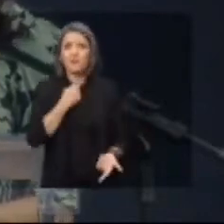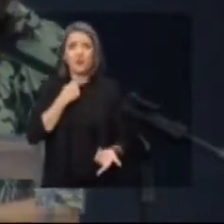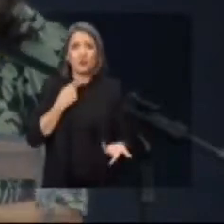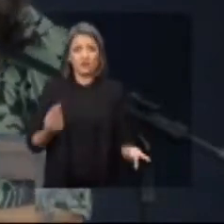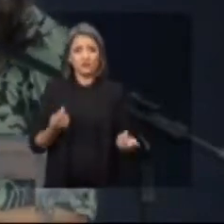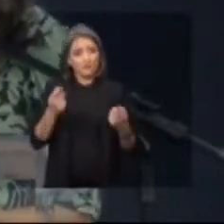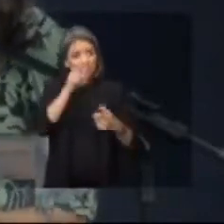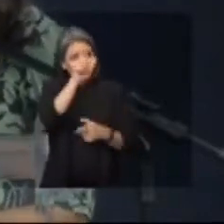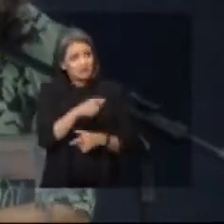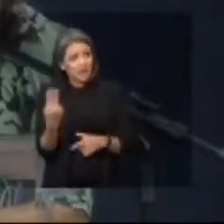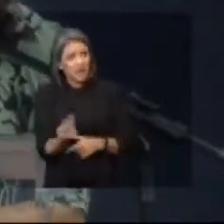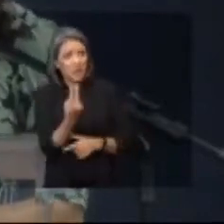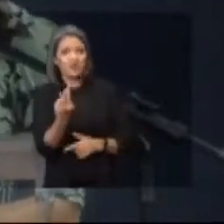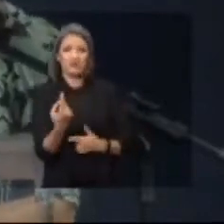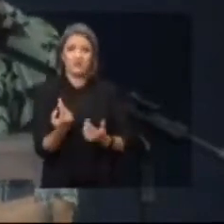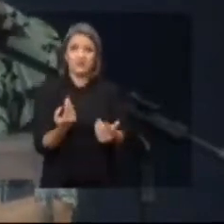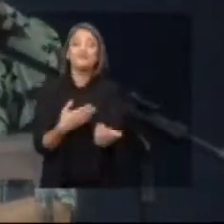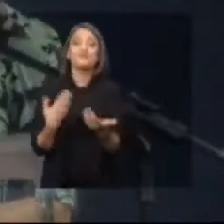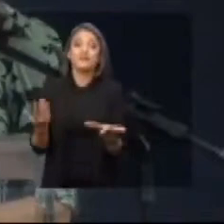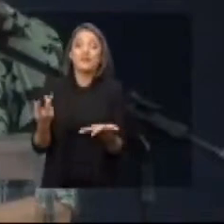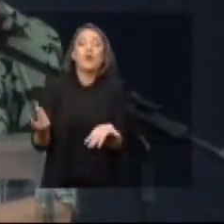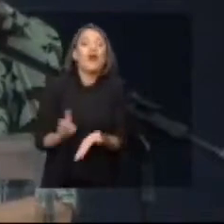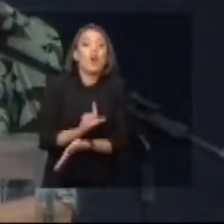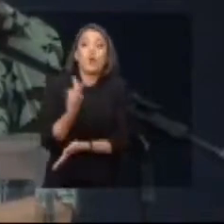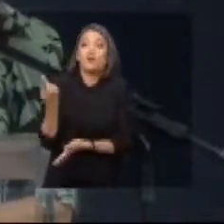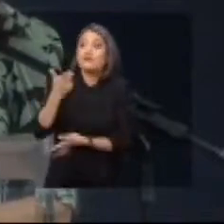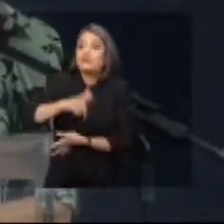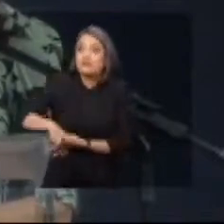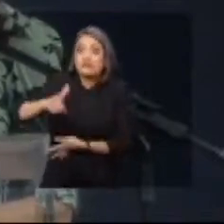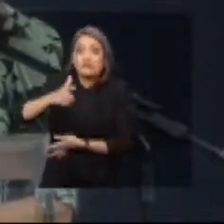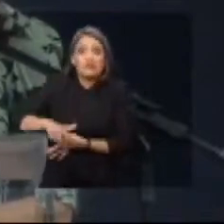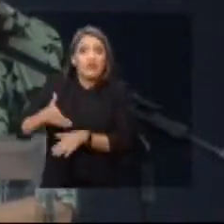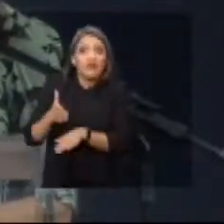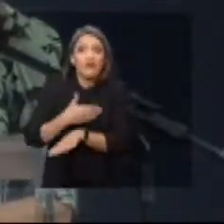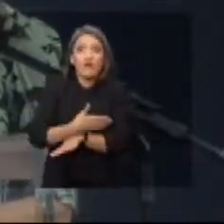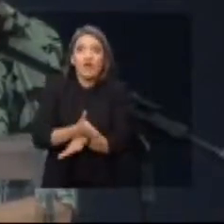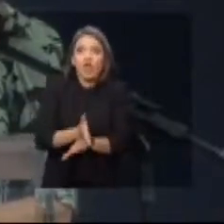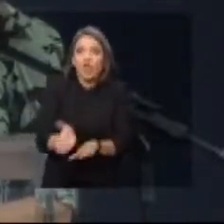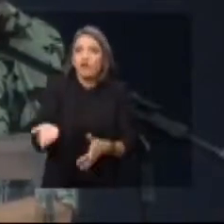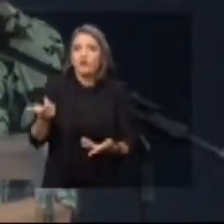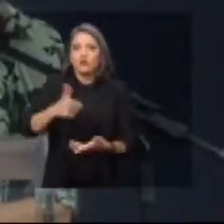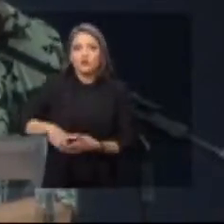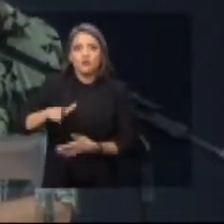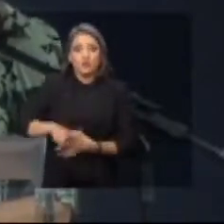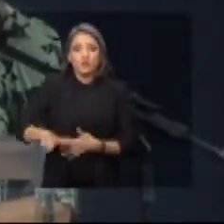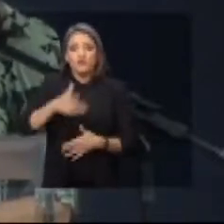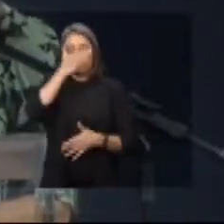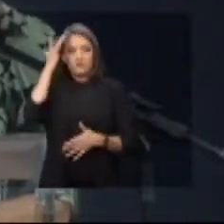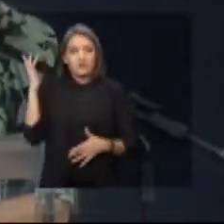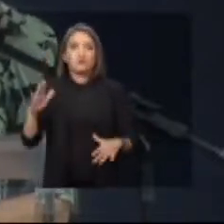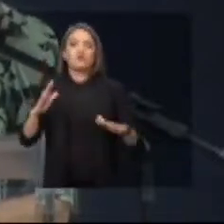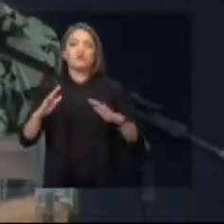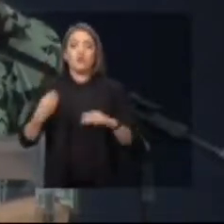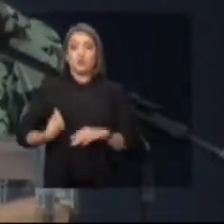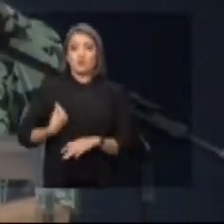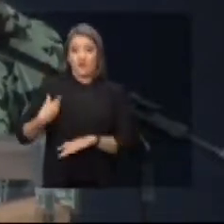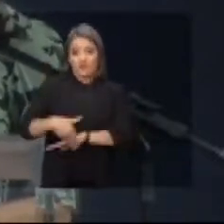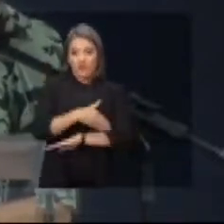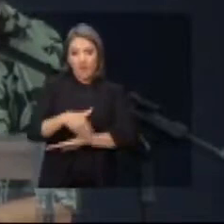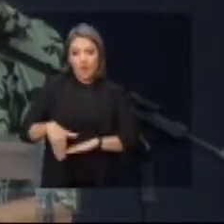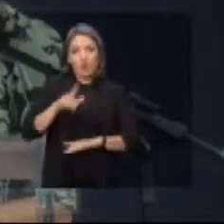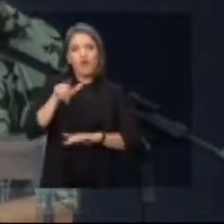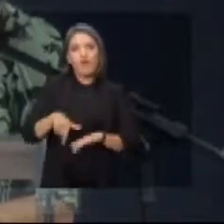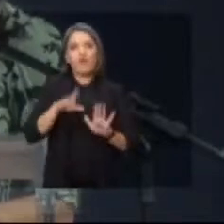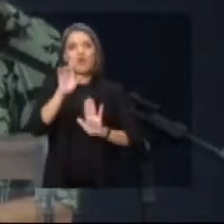a gente a frequência e a reiteração da prática das retiradas de pretendentes da população em situação de rua culmina violação não apenas os